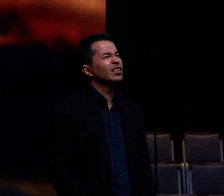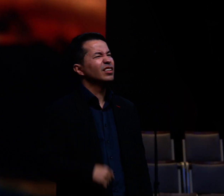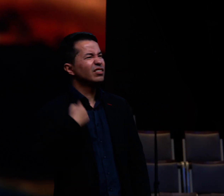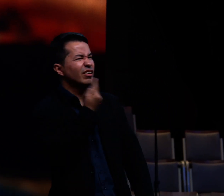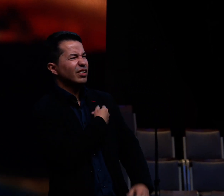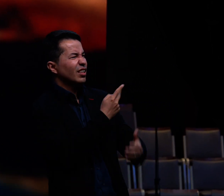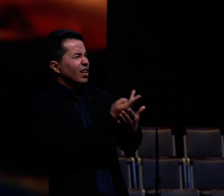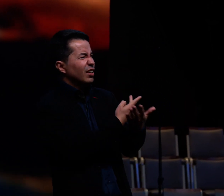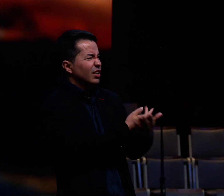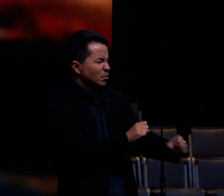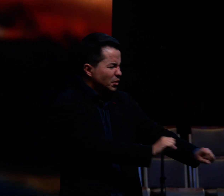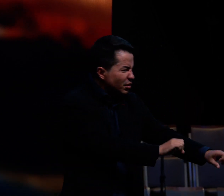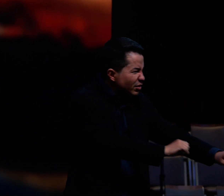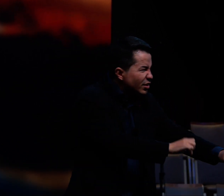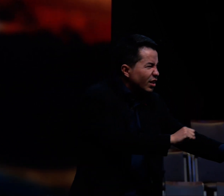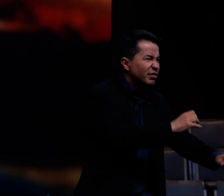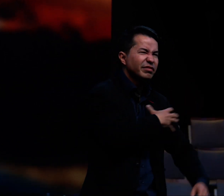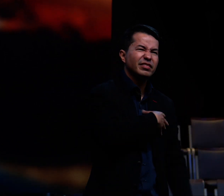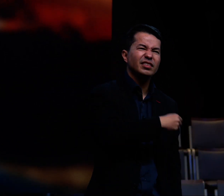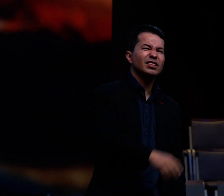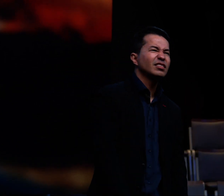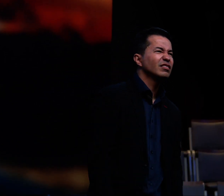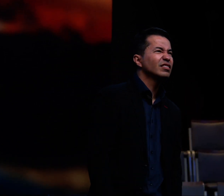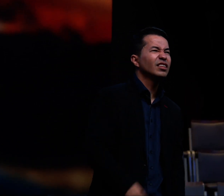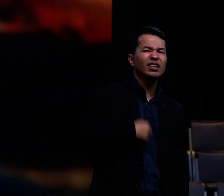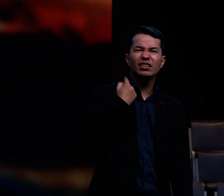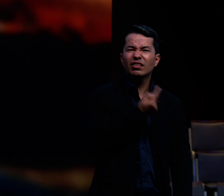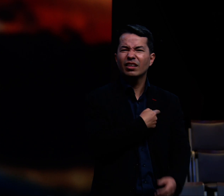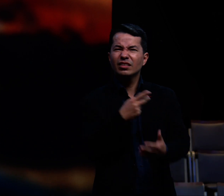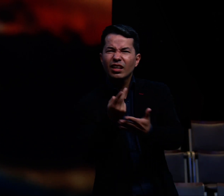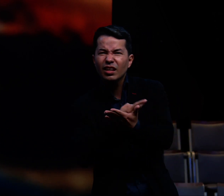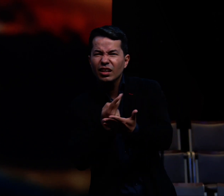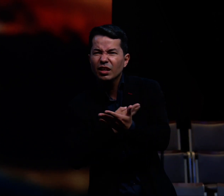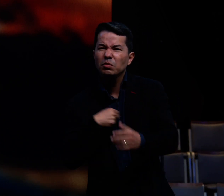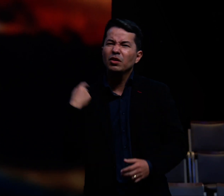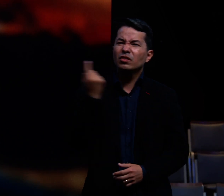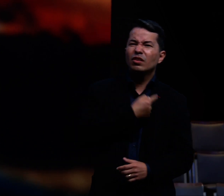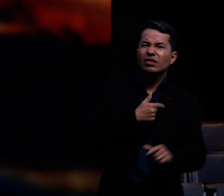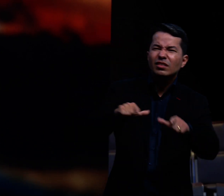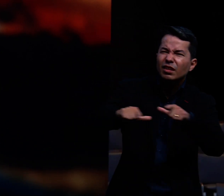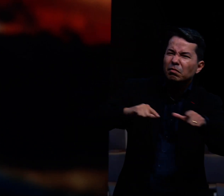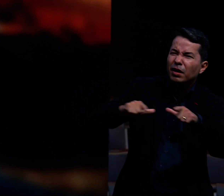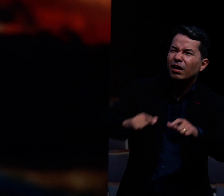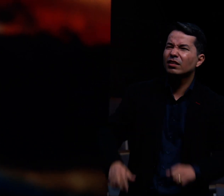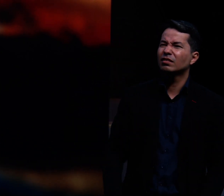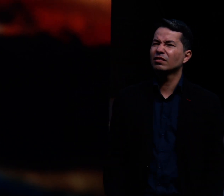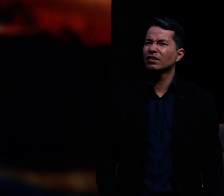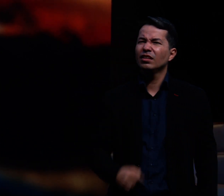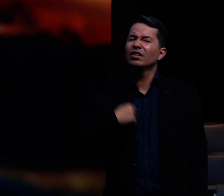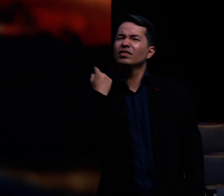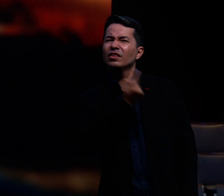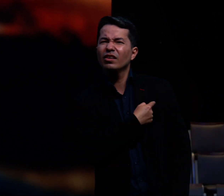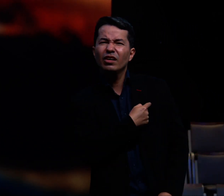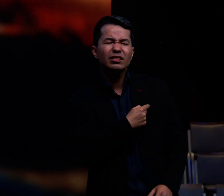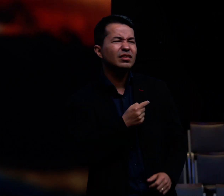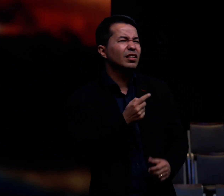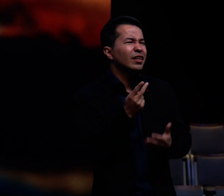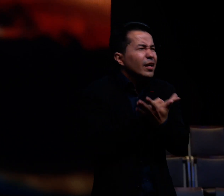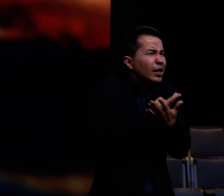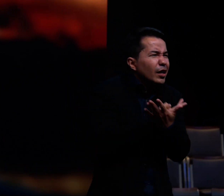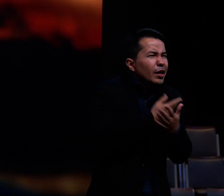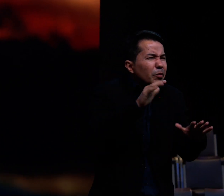nosso casamento, nós erramos na educação dos nossos filhos, nós erramos, às vezes, no nosso